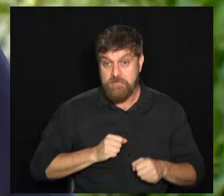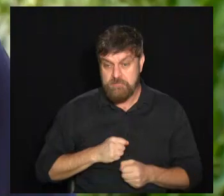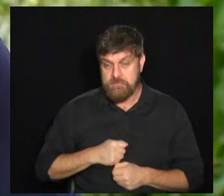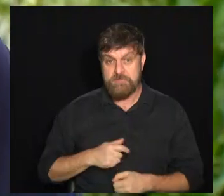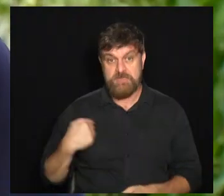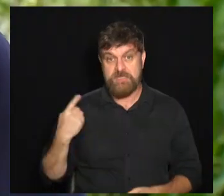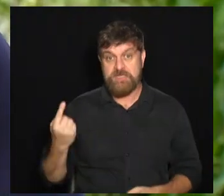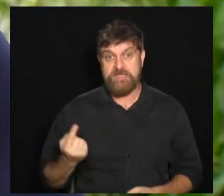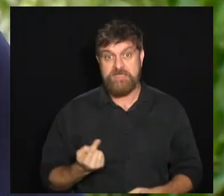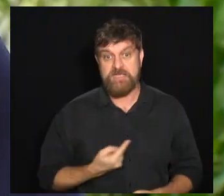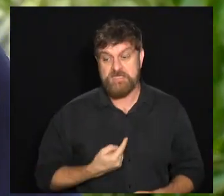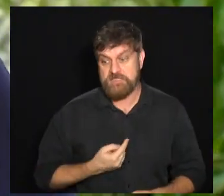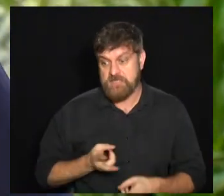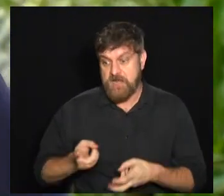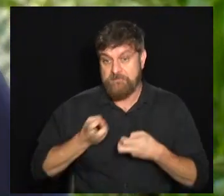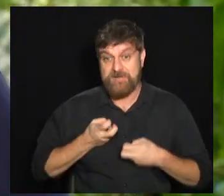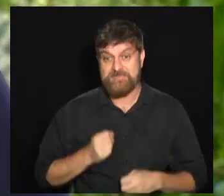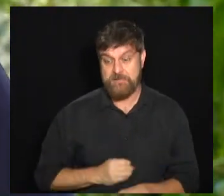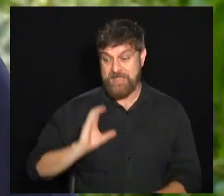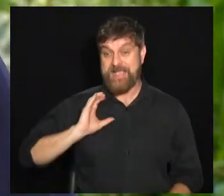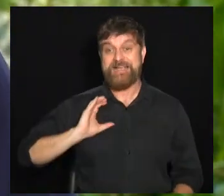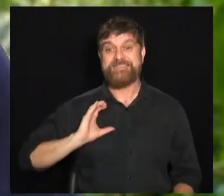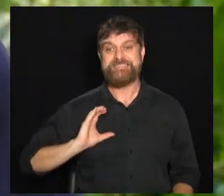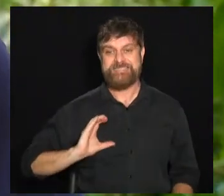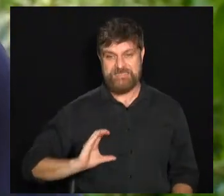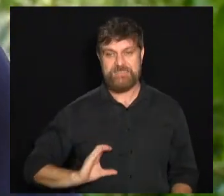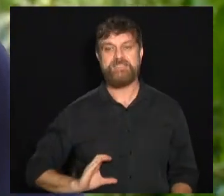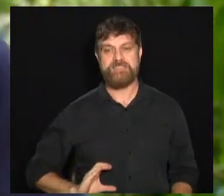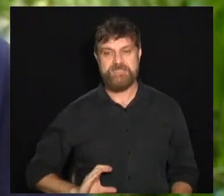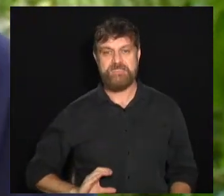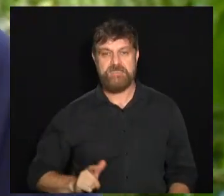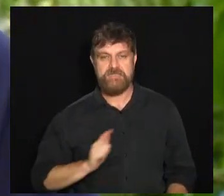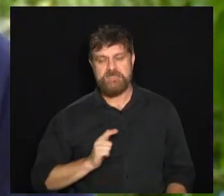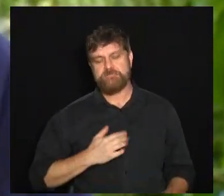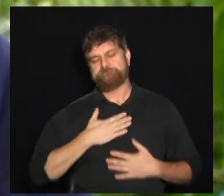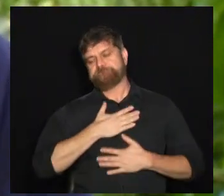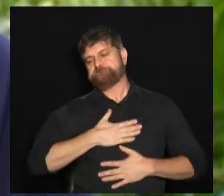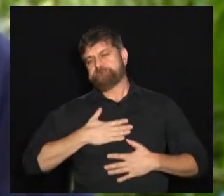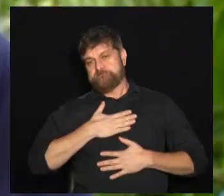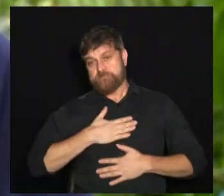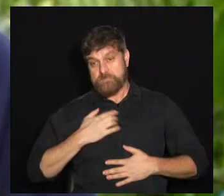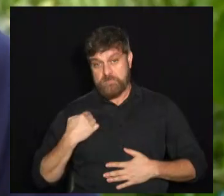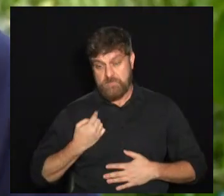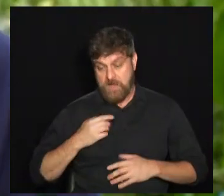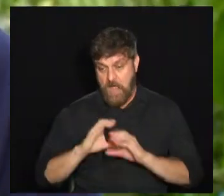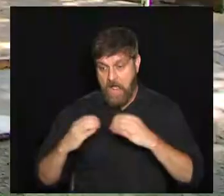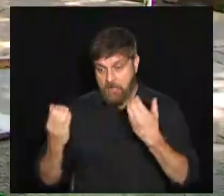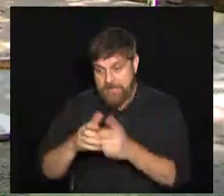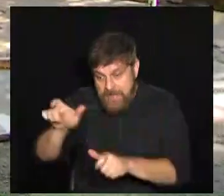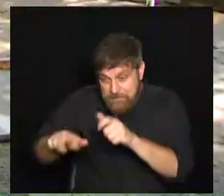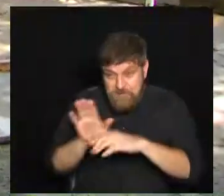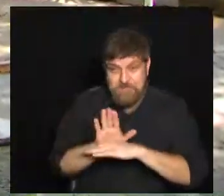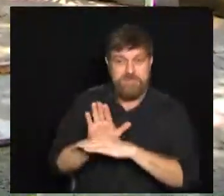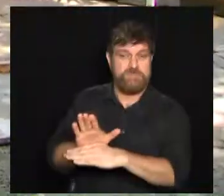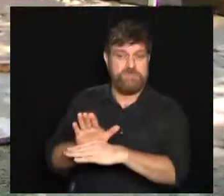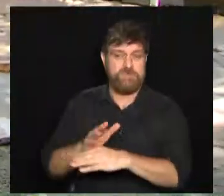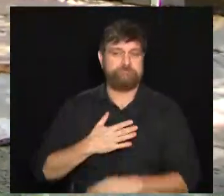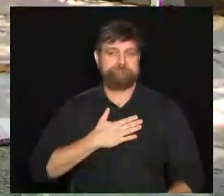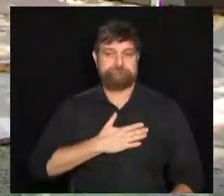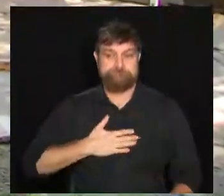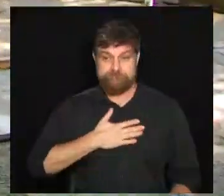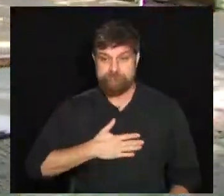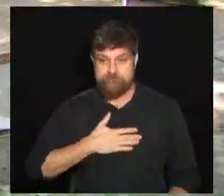de formação para a cidadania e é muito gratificante ajudar a comunidade. A ajuda da